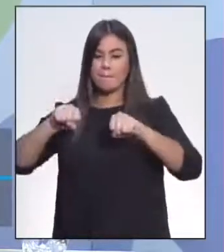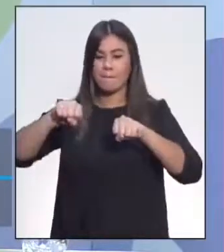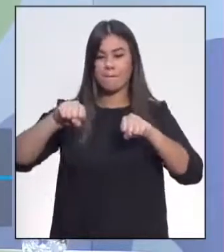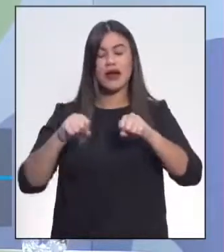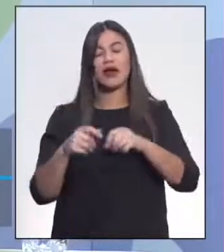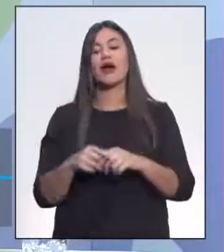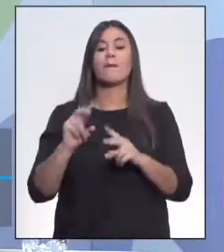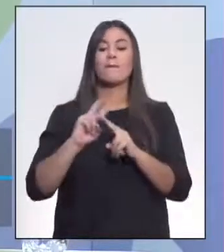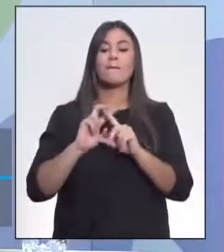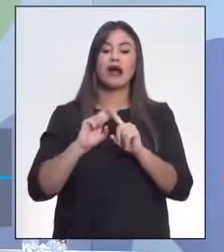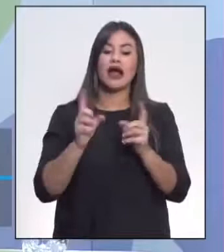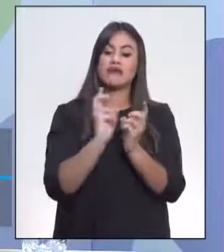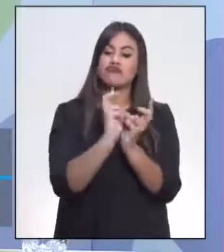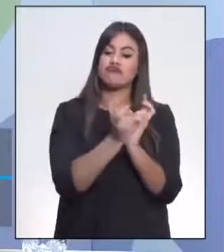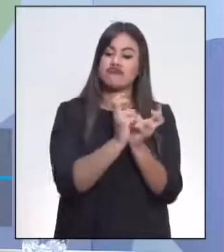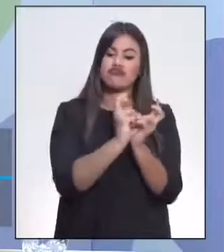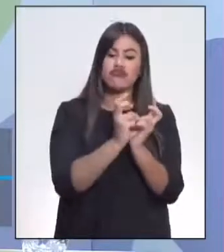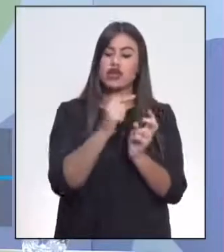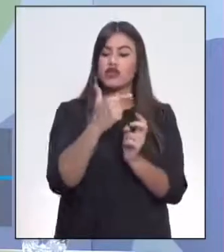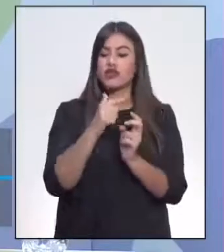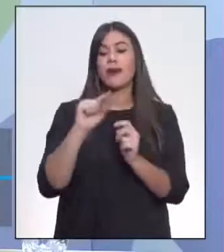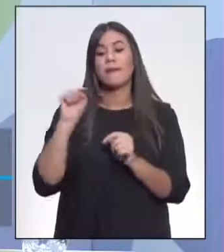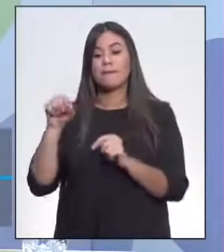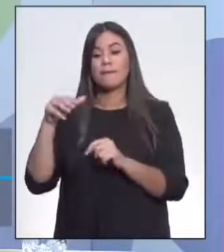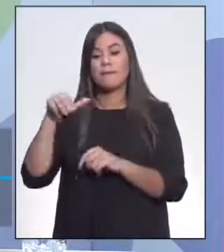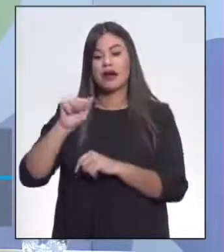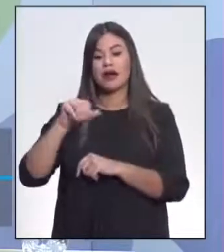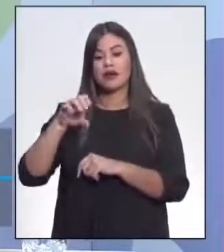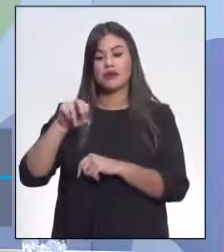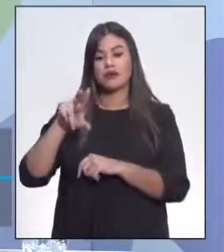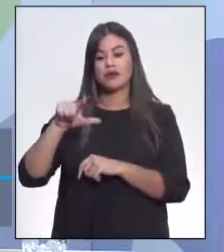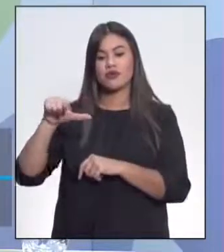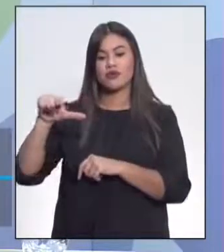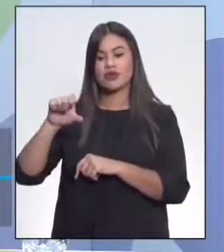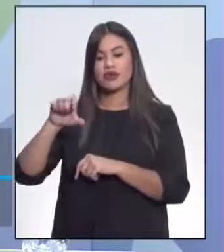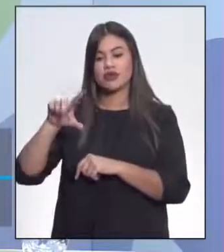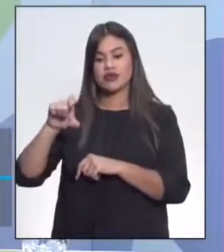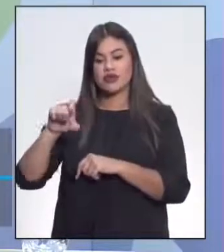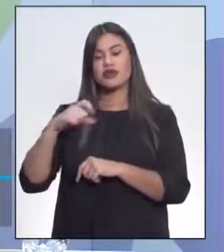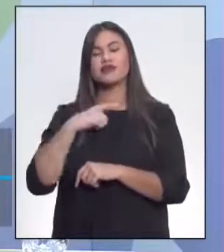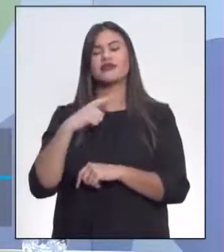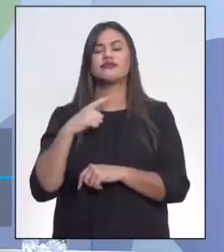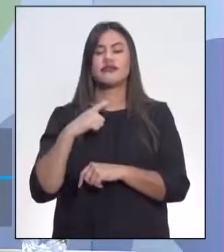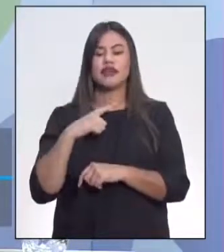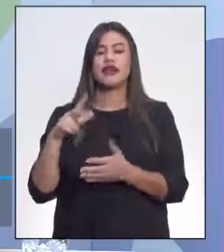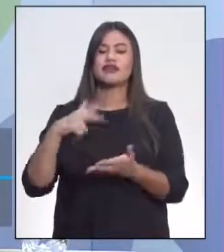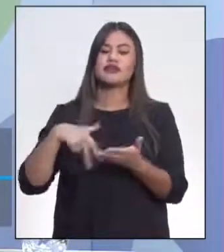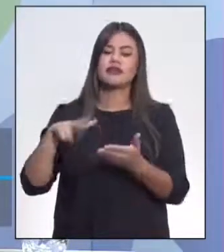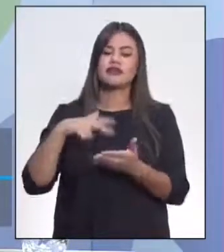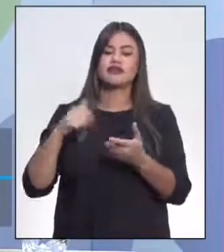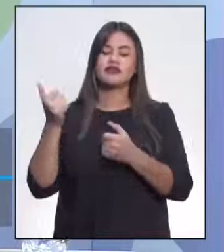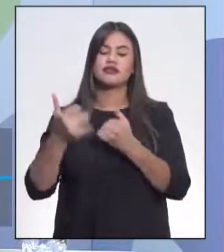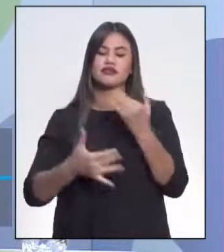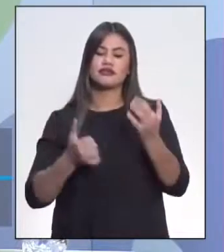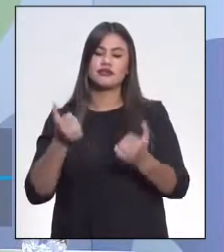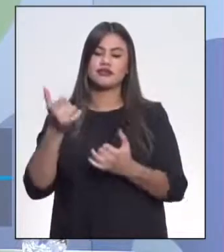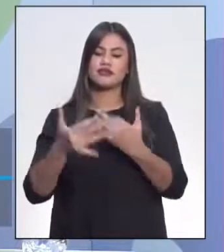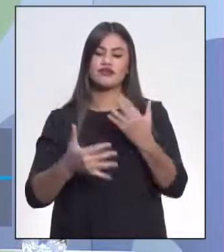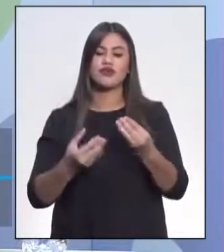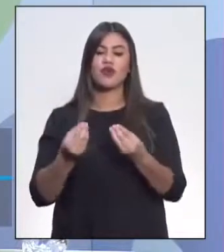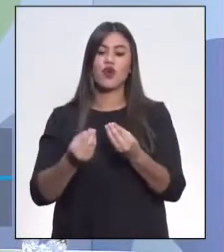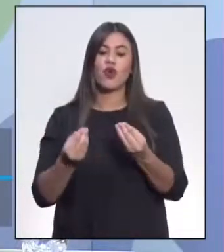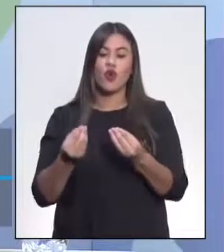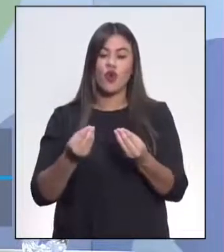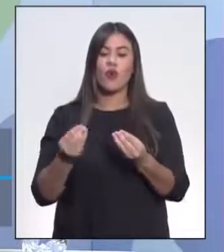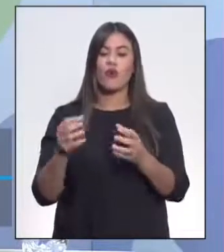o ukulele, então, ele conta, né, a história aí, né, através da dança, através da tradição, de